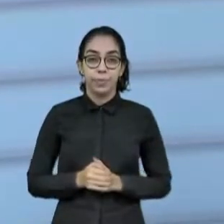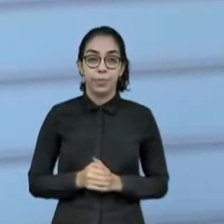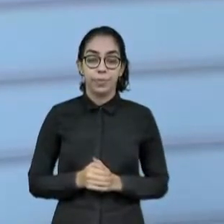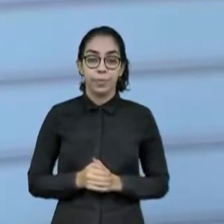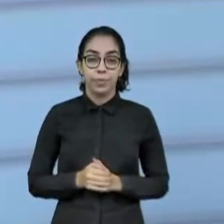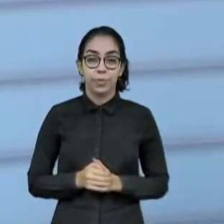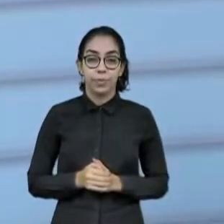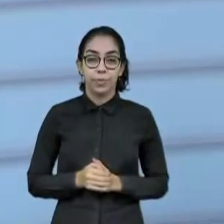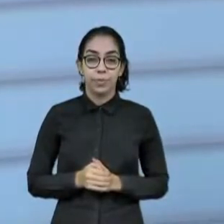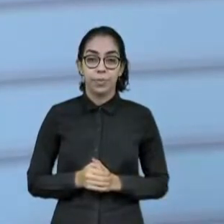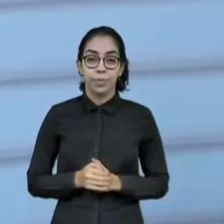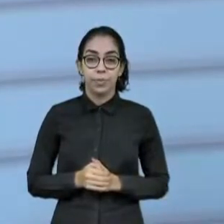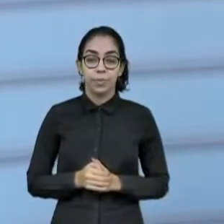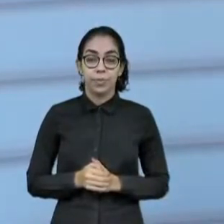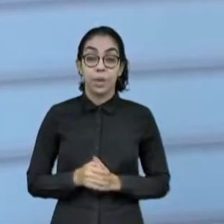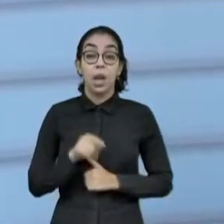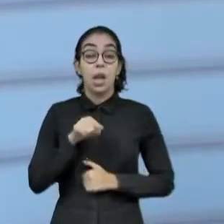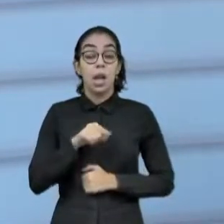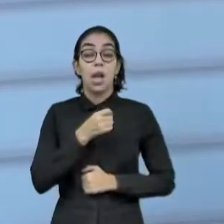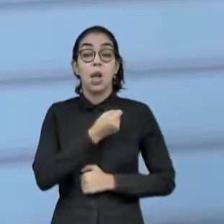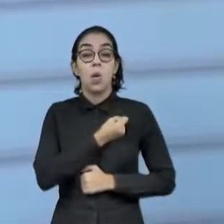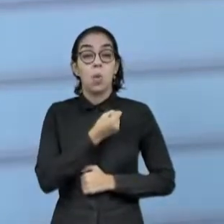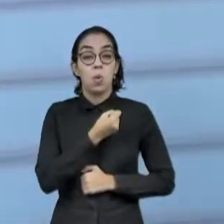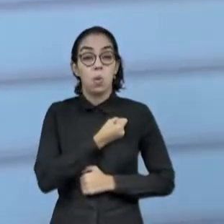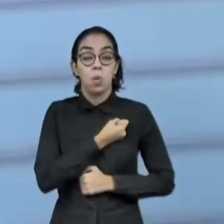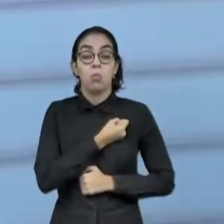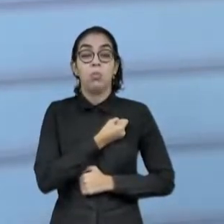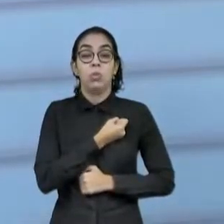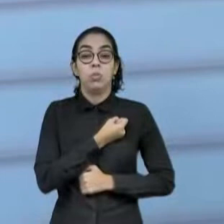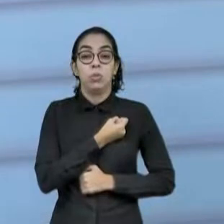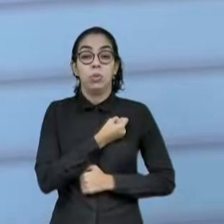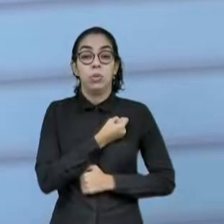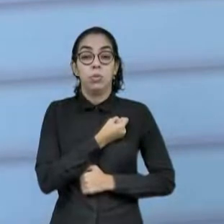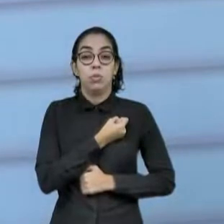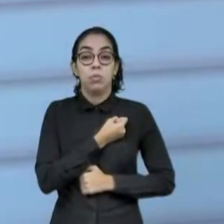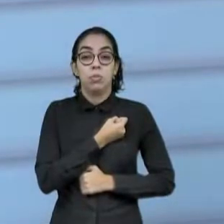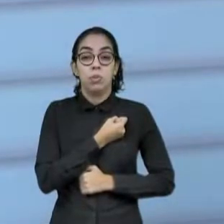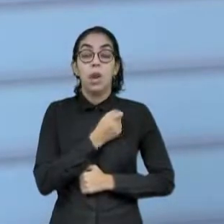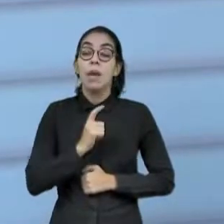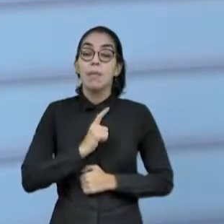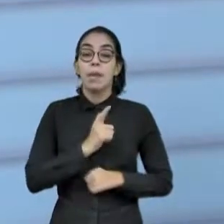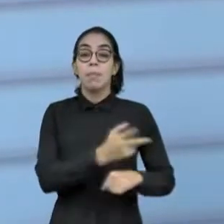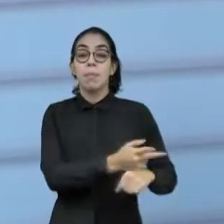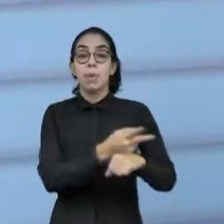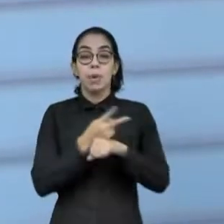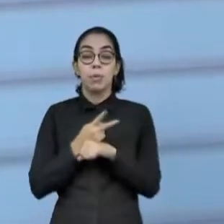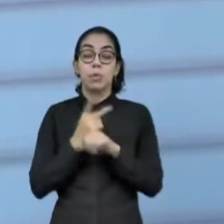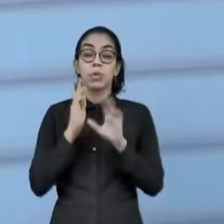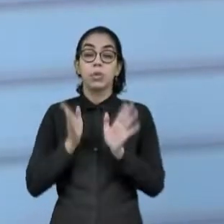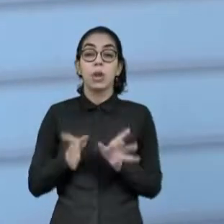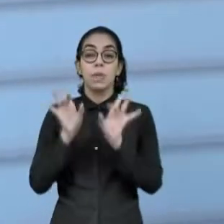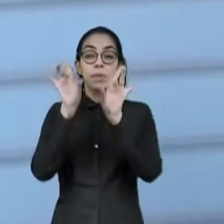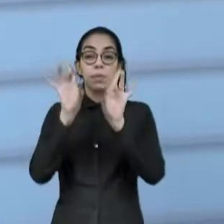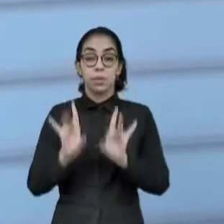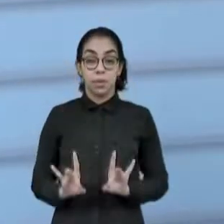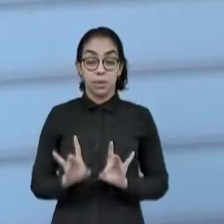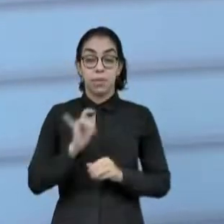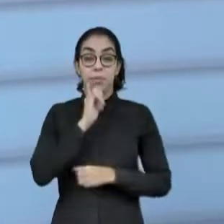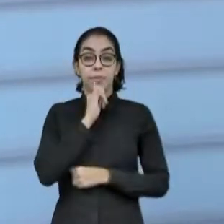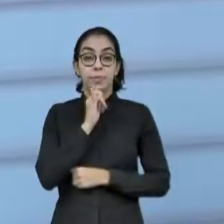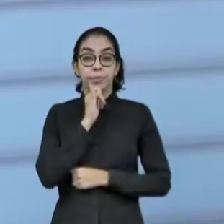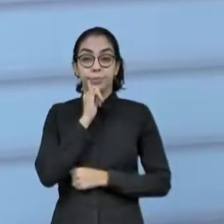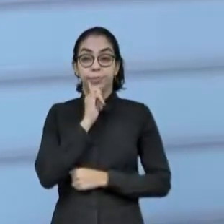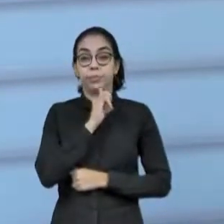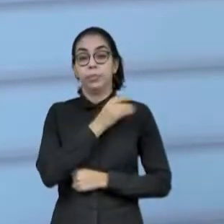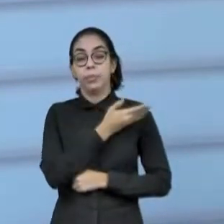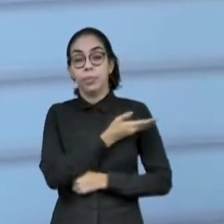de atendimentos é um atendimento alto e é um trabalho também especializado. A gente funciona, além de ter esse atendimento de cada caso, a gente